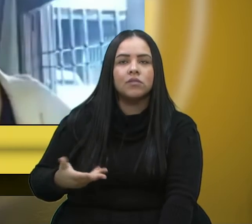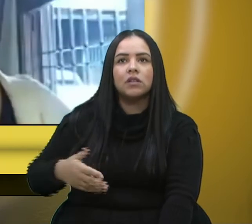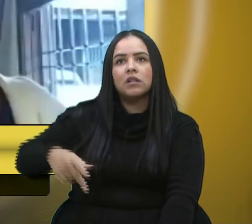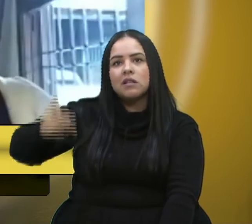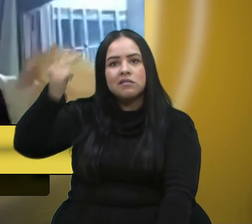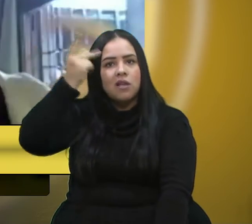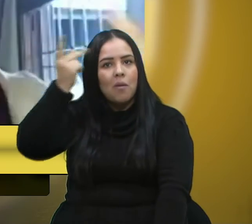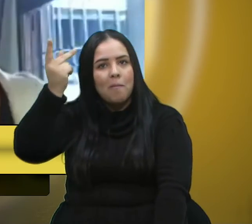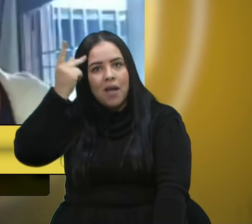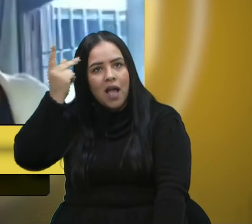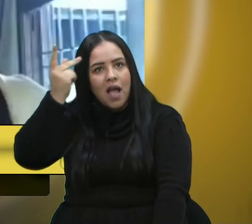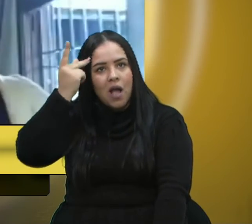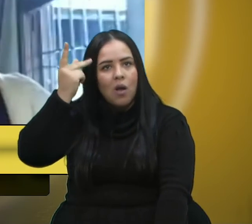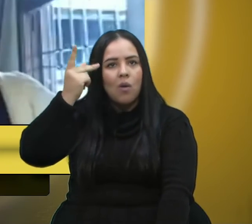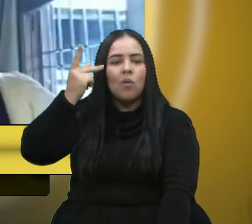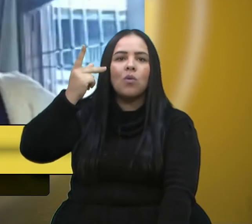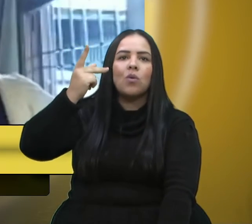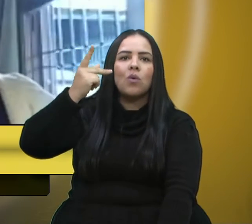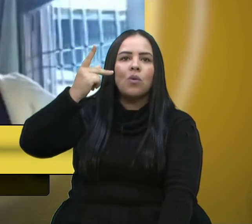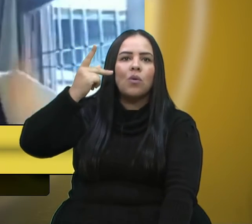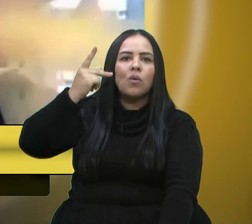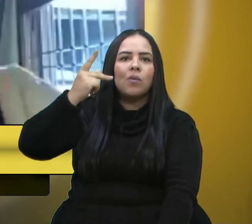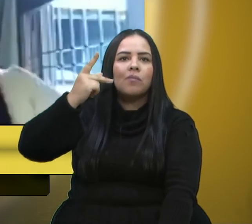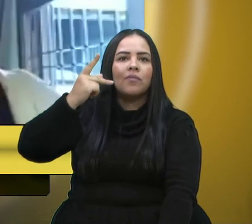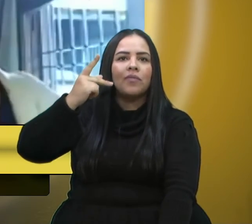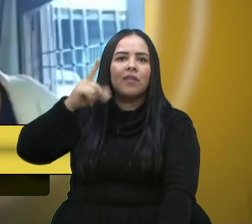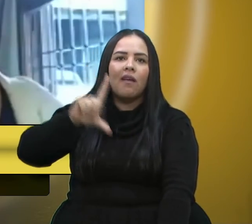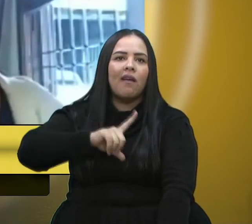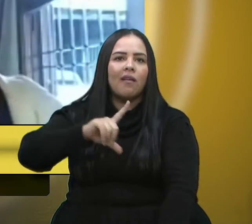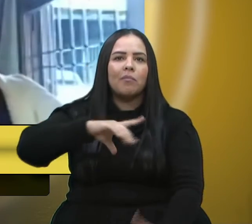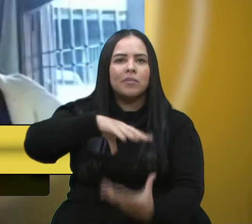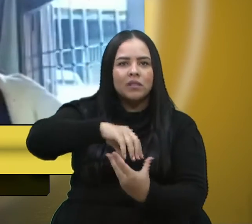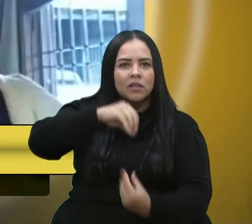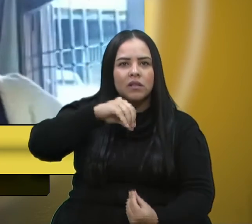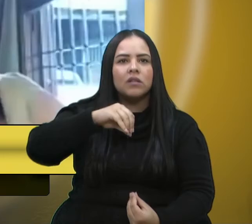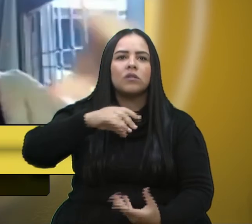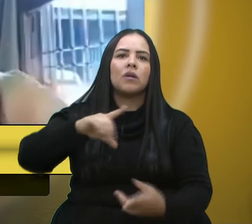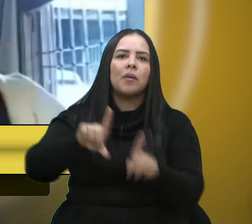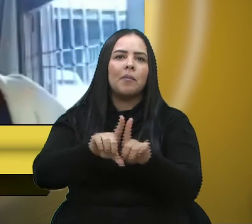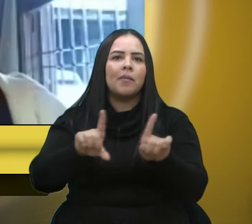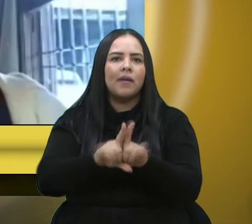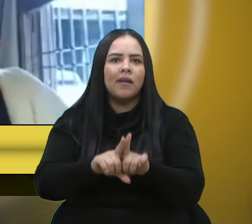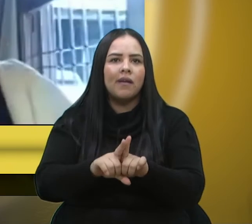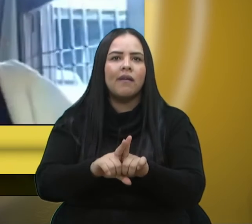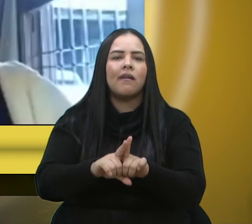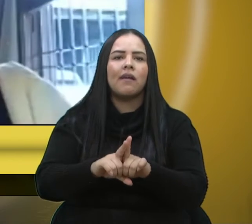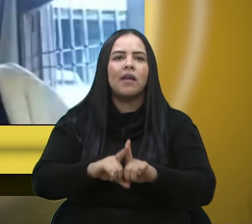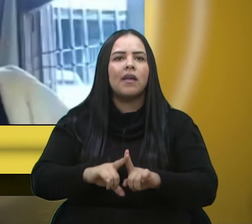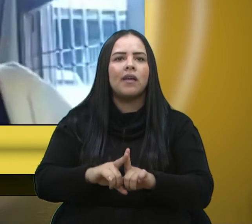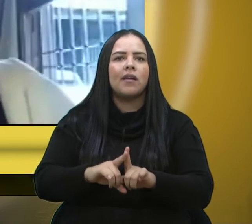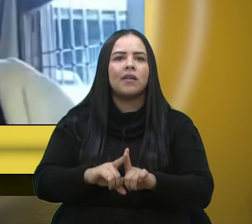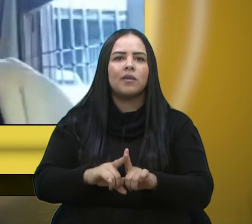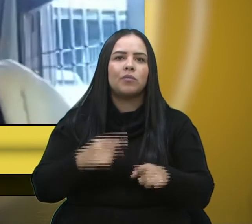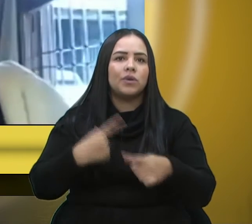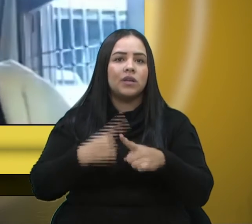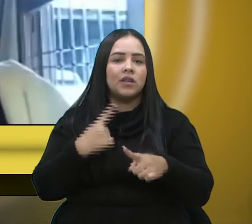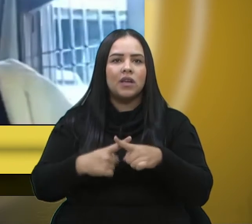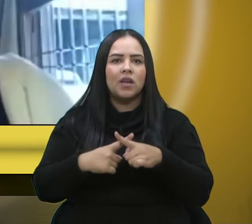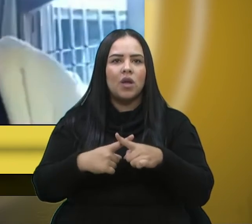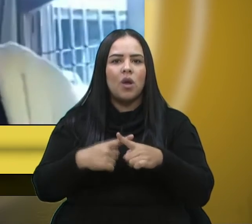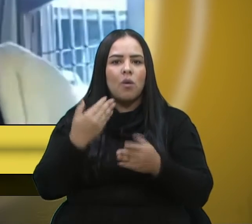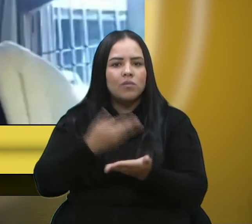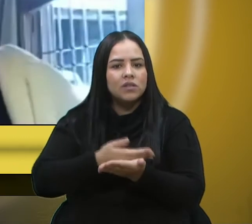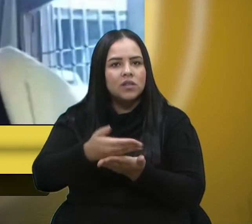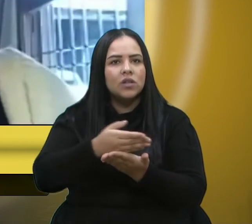Paulo, Espírito Santo, a gente já tem alguns iniciando as vacinações, e nós estamos começando o grupo 6, que é o